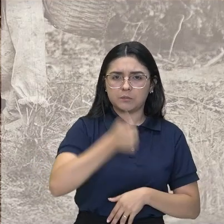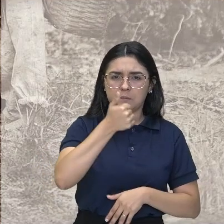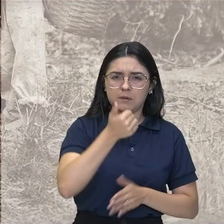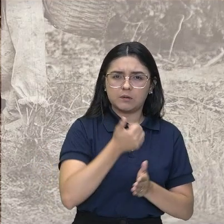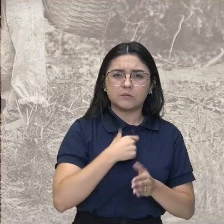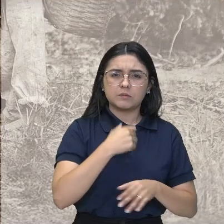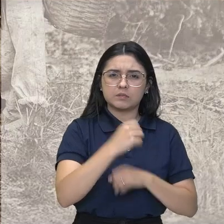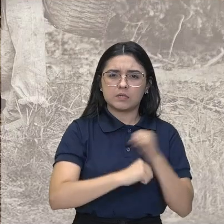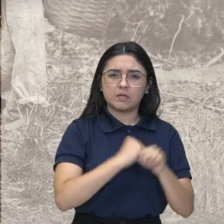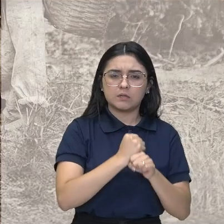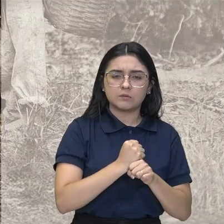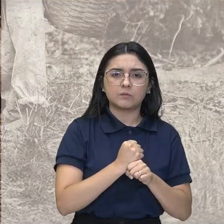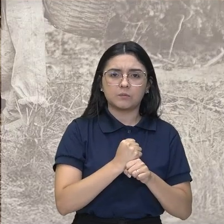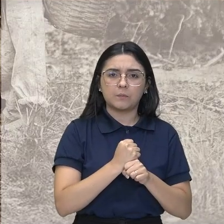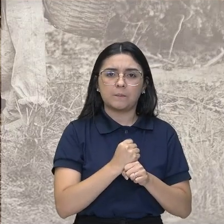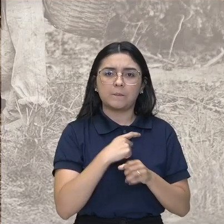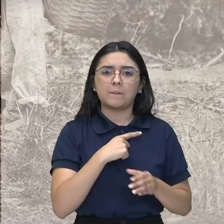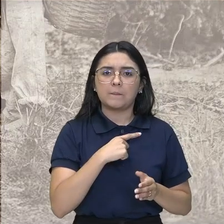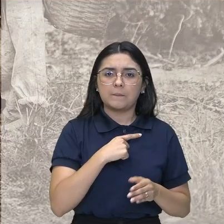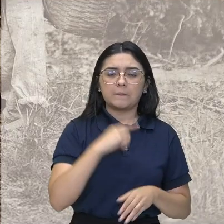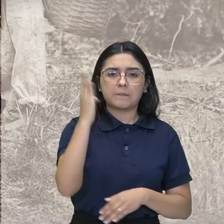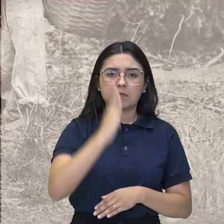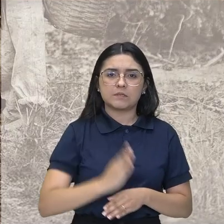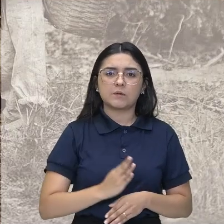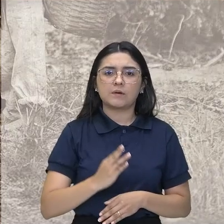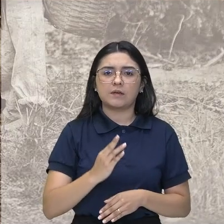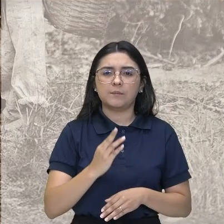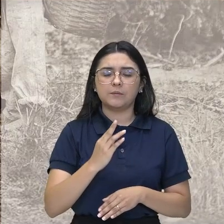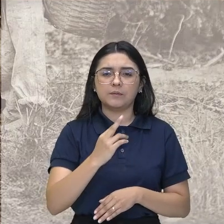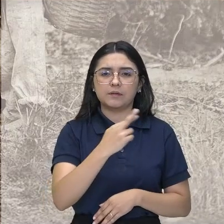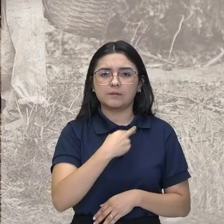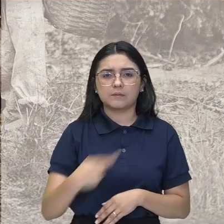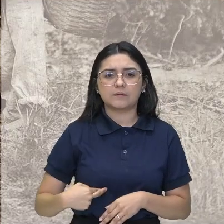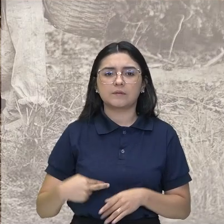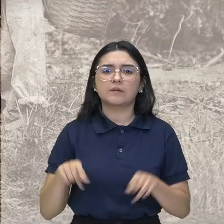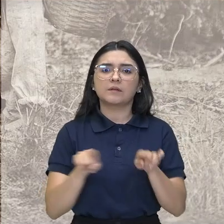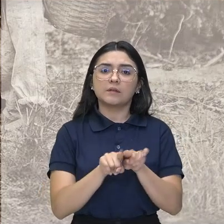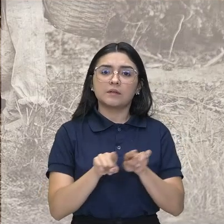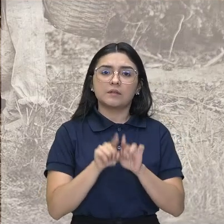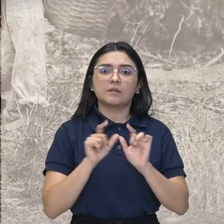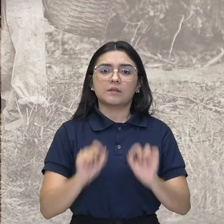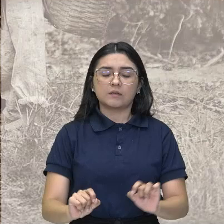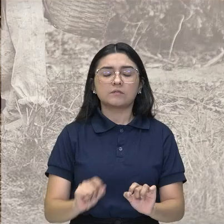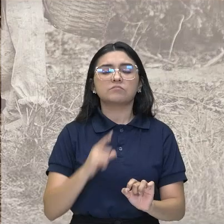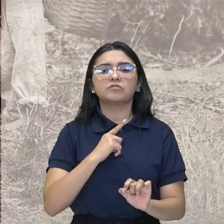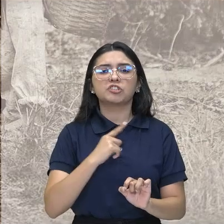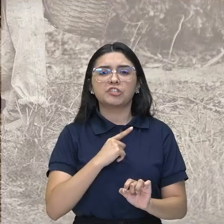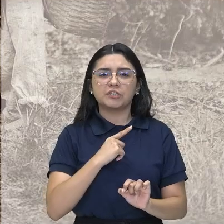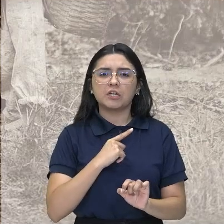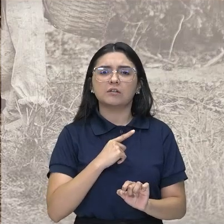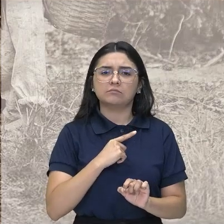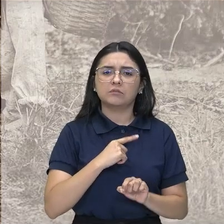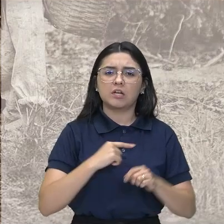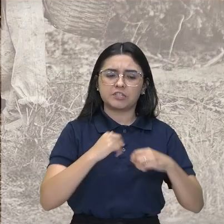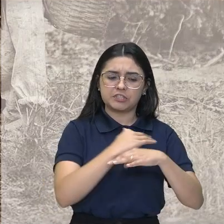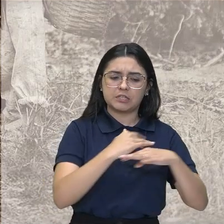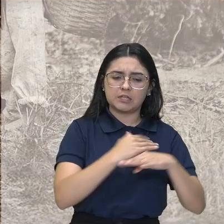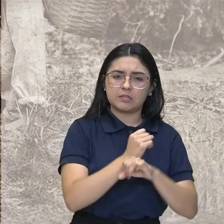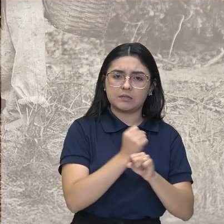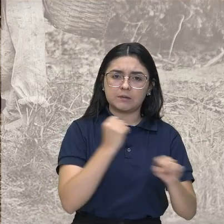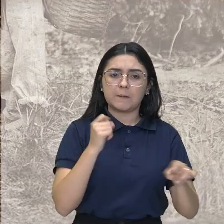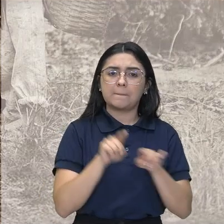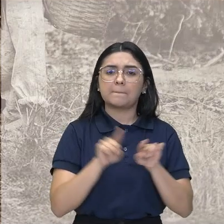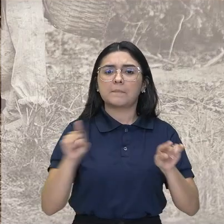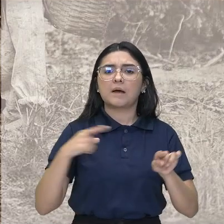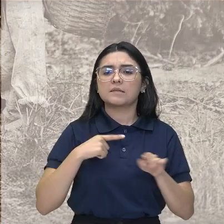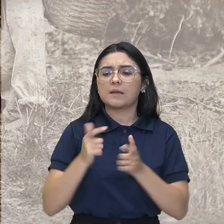Brasil republicano, a gente sabe que o Brasil era um país basicamente agrário. Existiam as grandes cidades, mas a ampla maioria